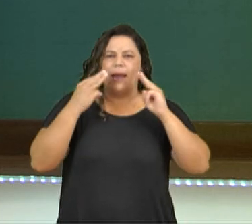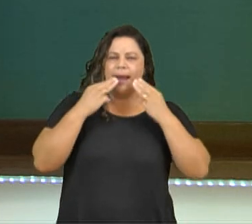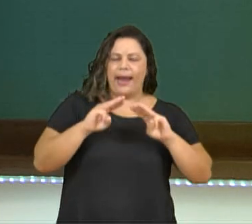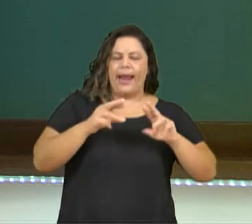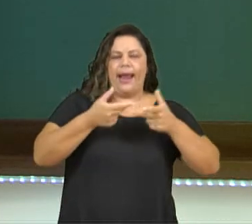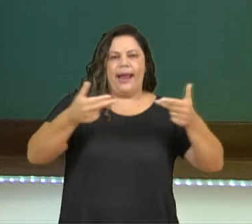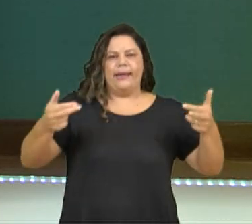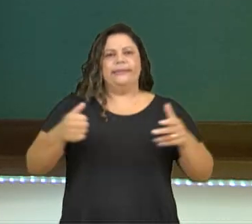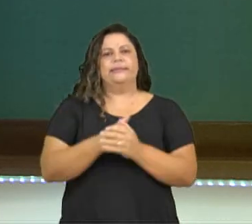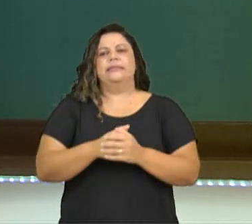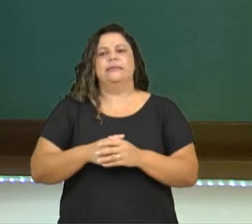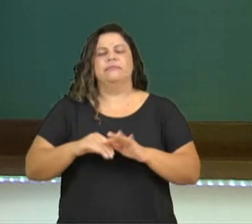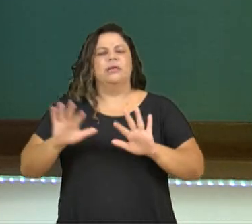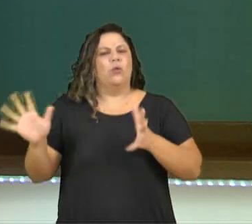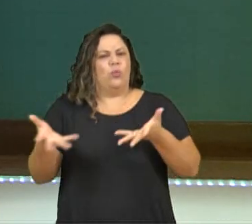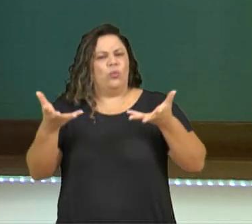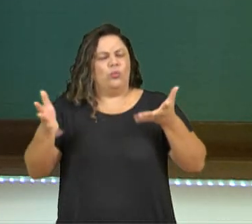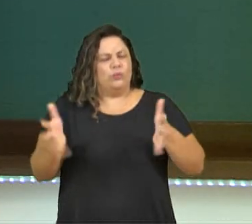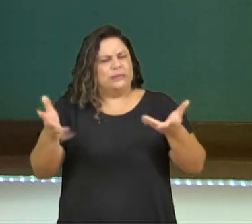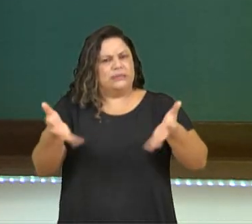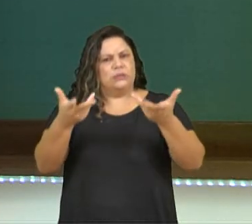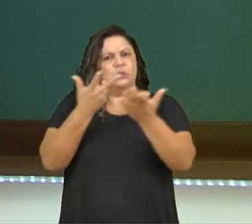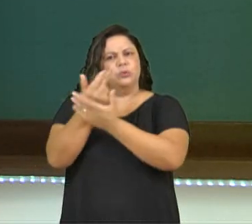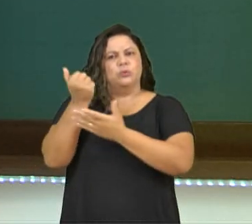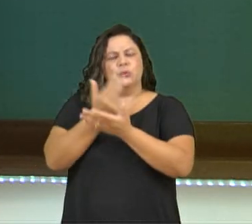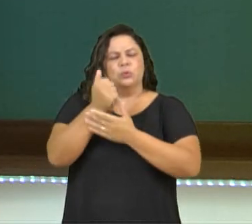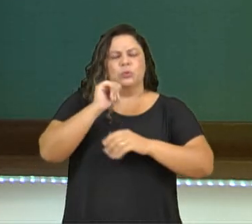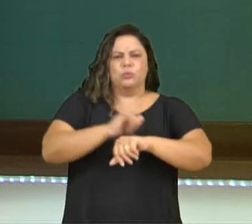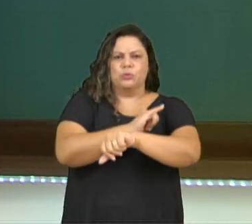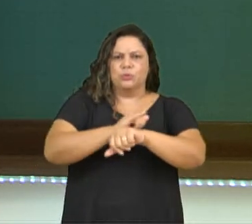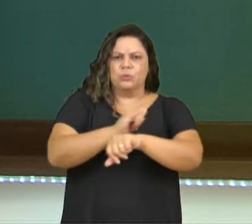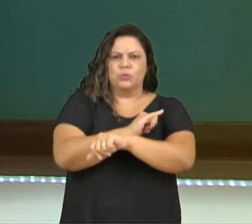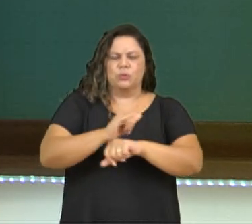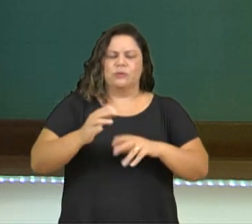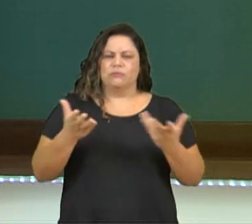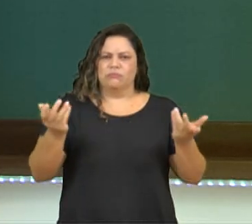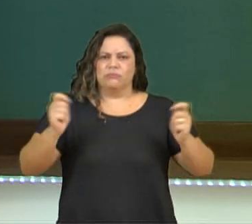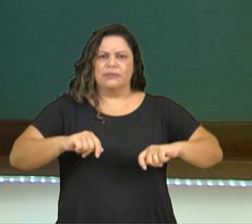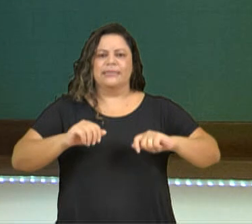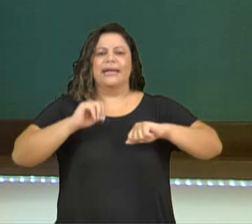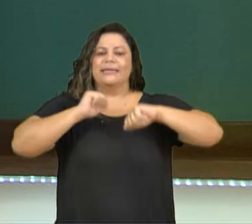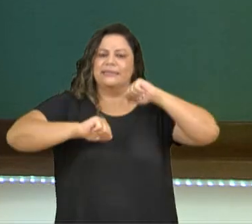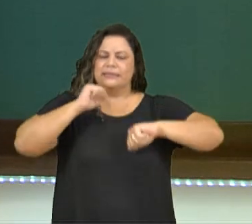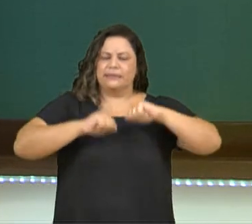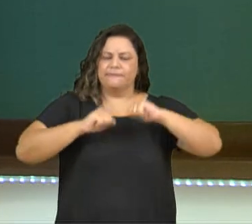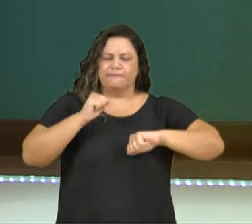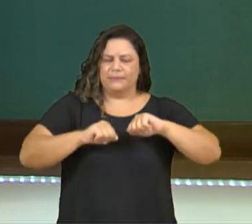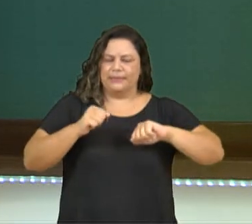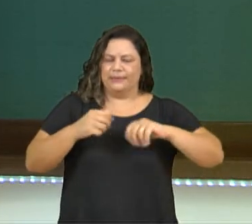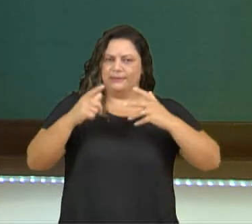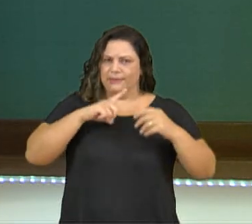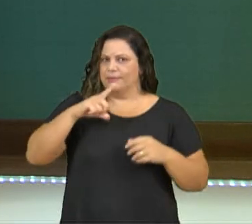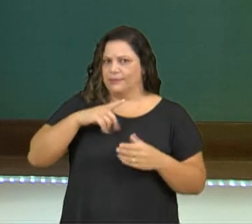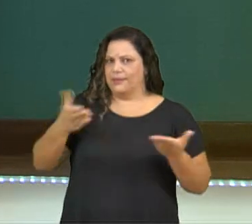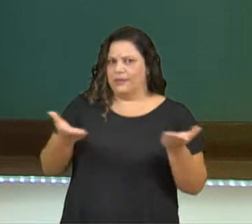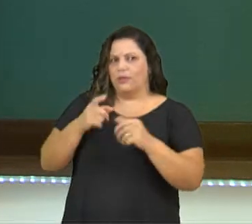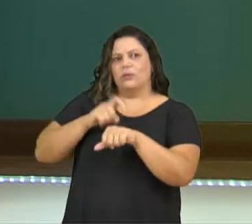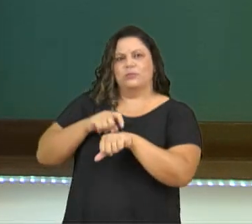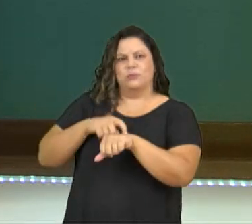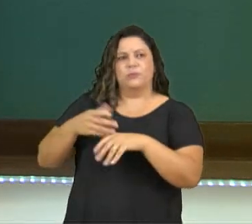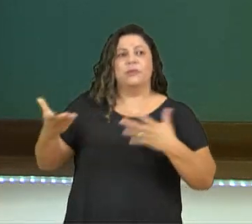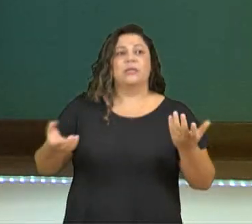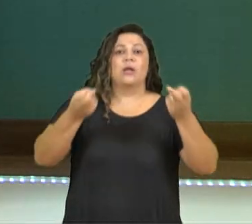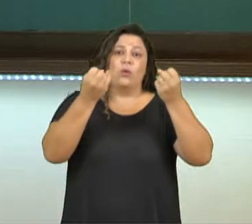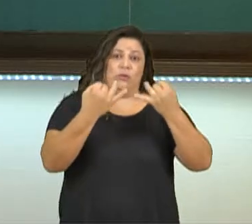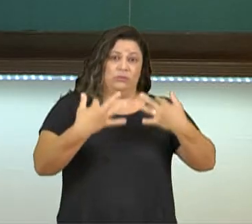incentivo ao consumo. São algumas das estratégias que as empresas adotam nesse momento. E aí a gente vai falar